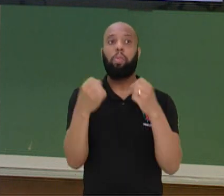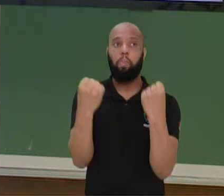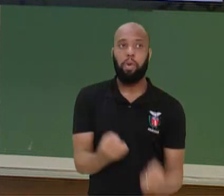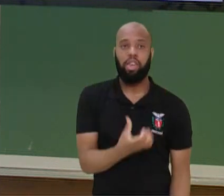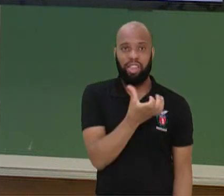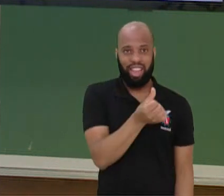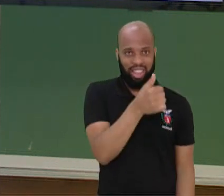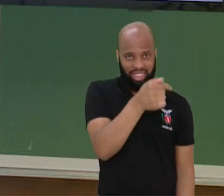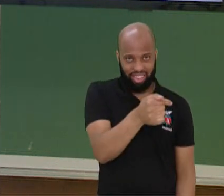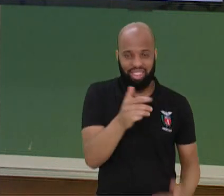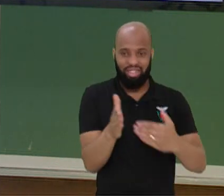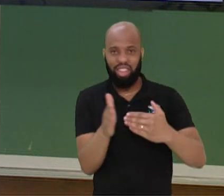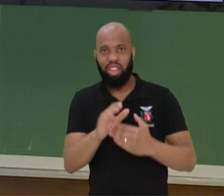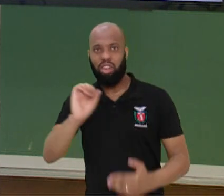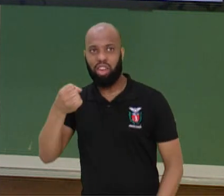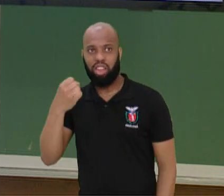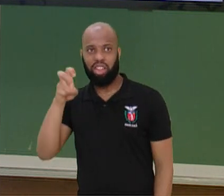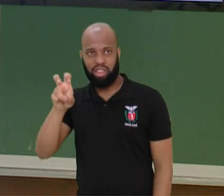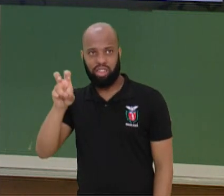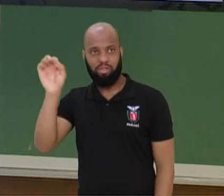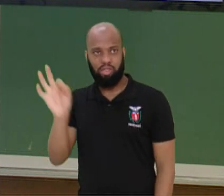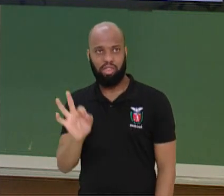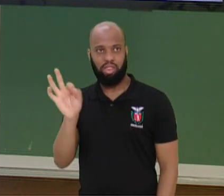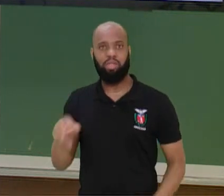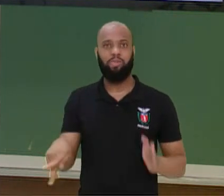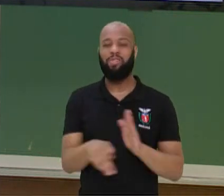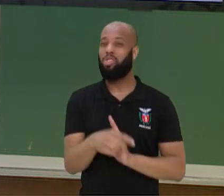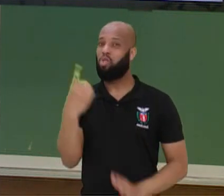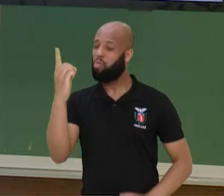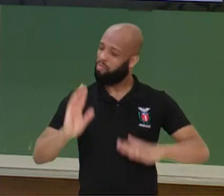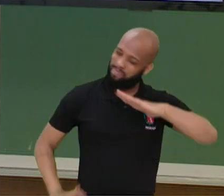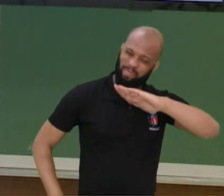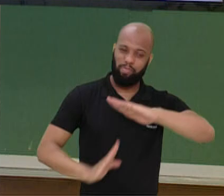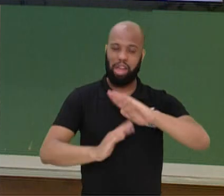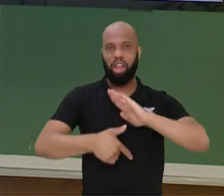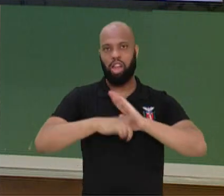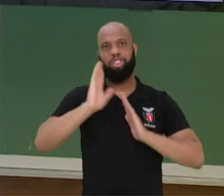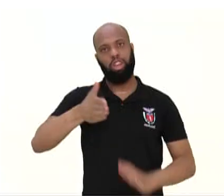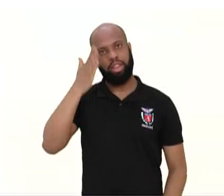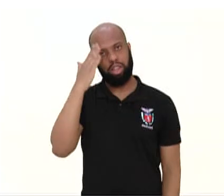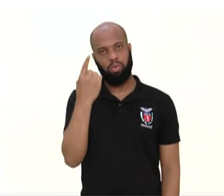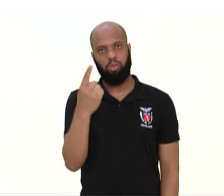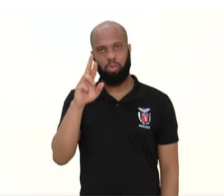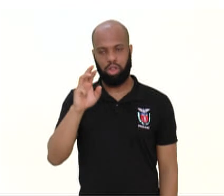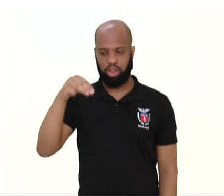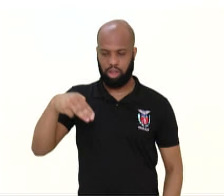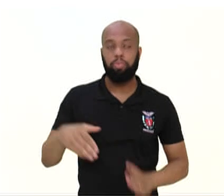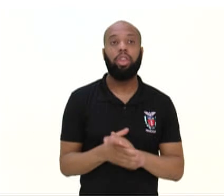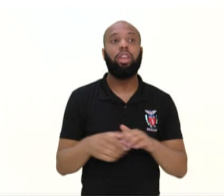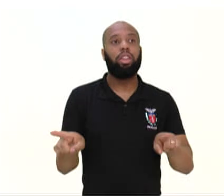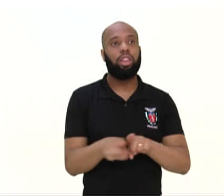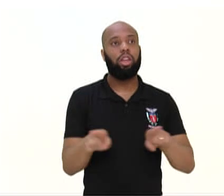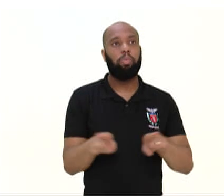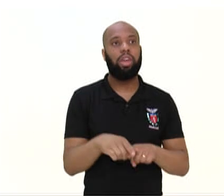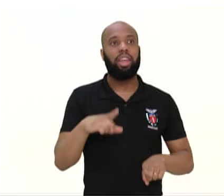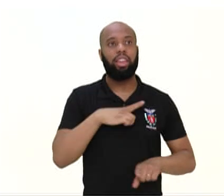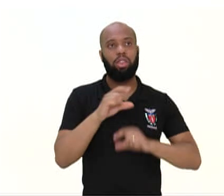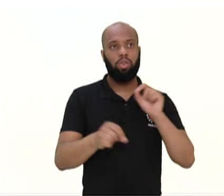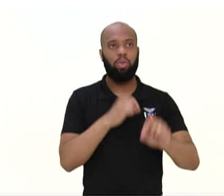67 a 85% de uma repetição máxima, conforme o teste que nós abordamos. Uma quantidade igual